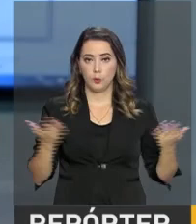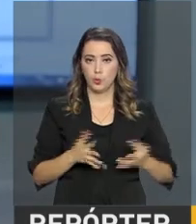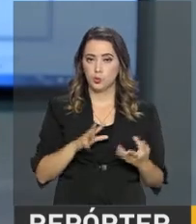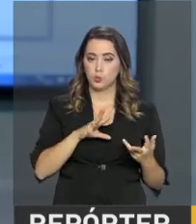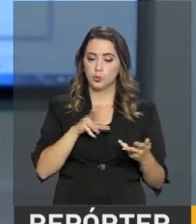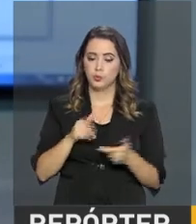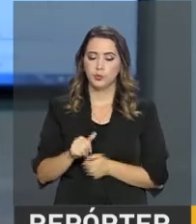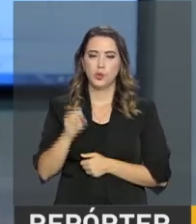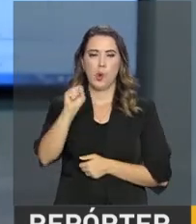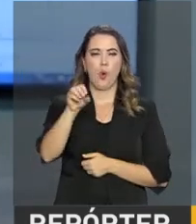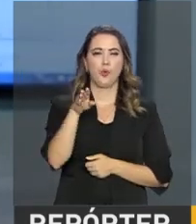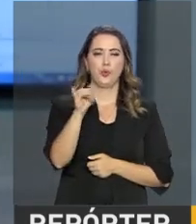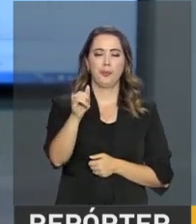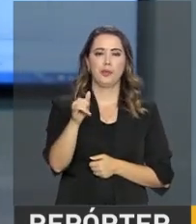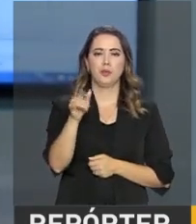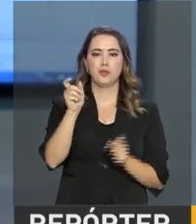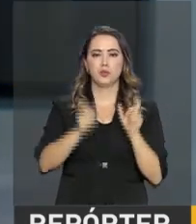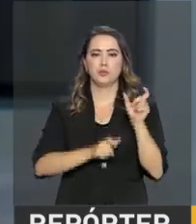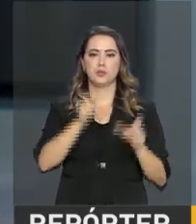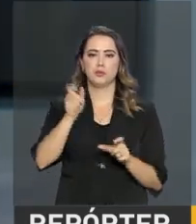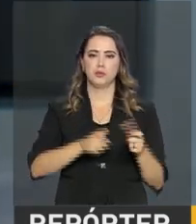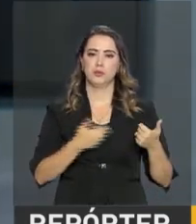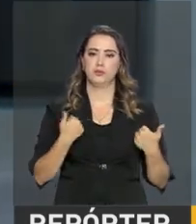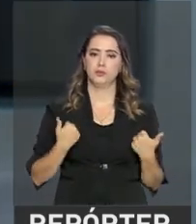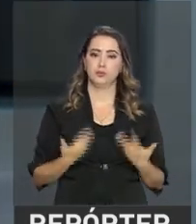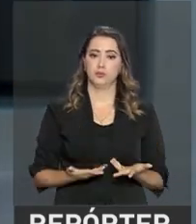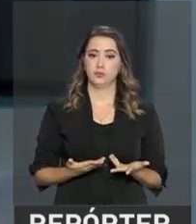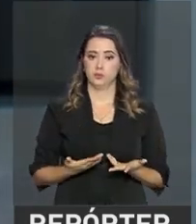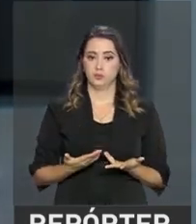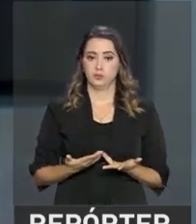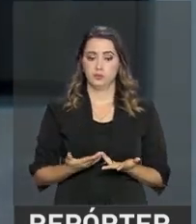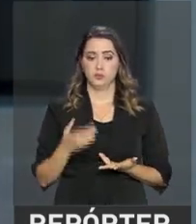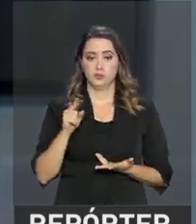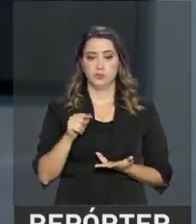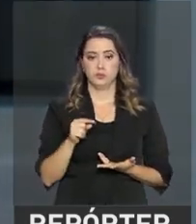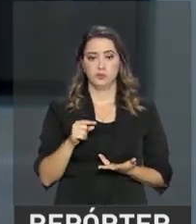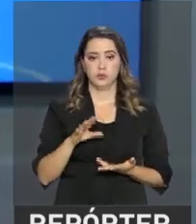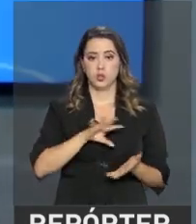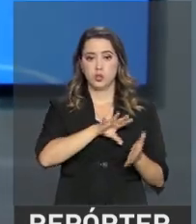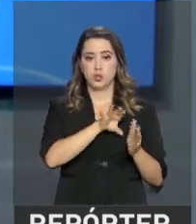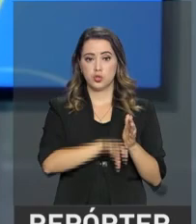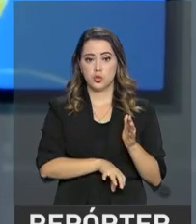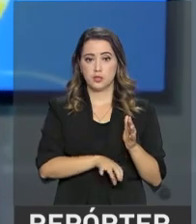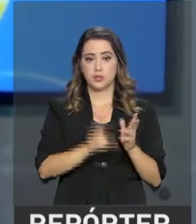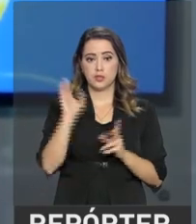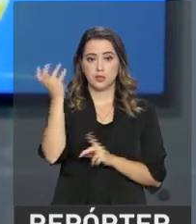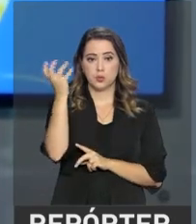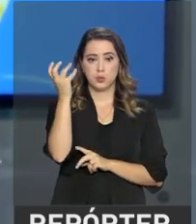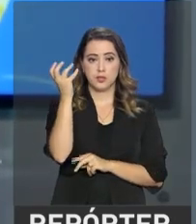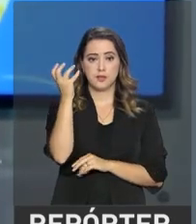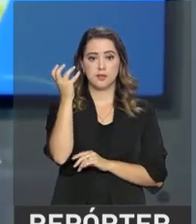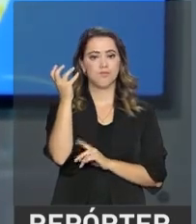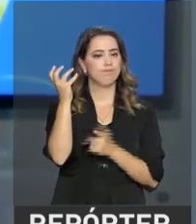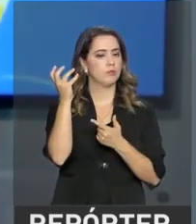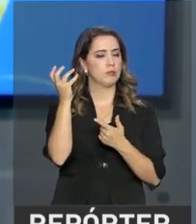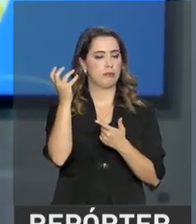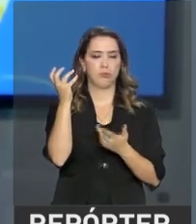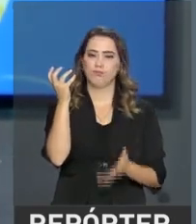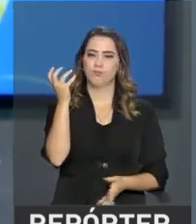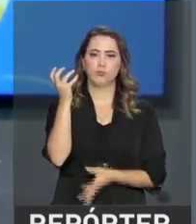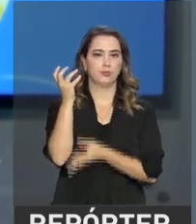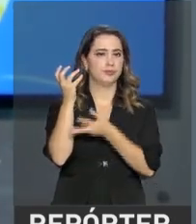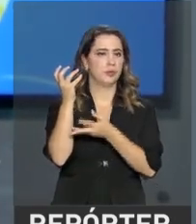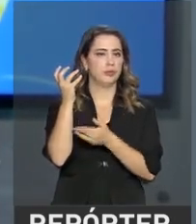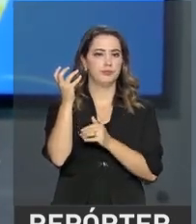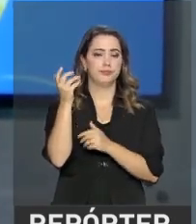com quase 8 bilhões de habitantes o acre onde aquilo que se retira da natureza a natureza já não consegue